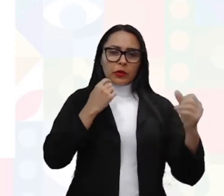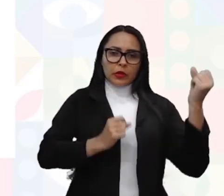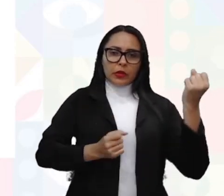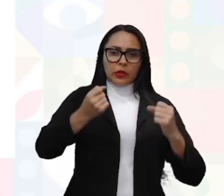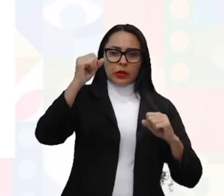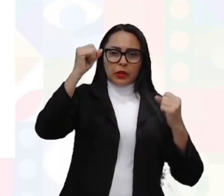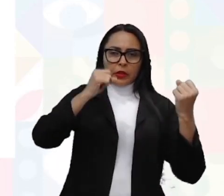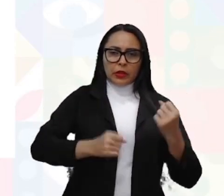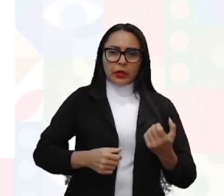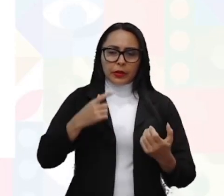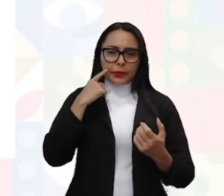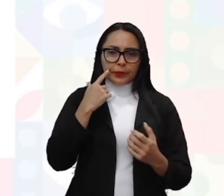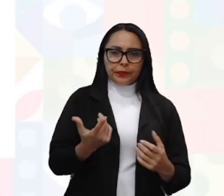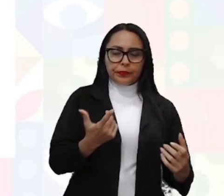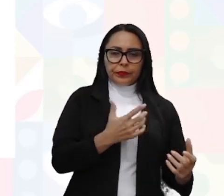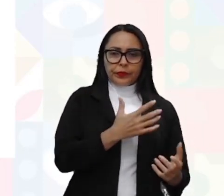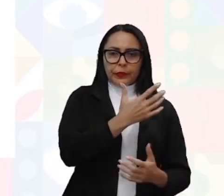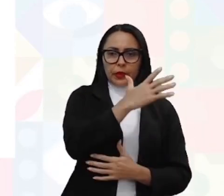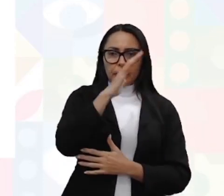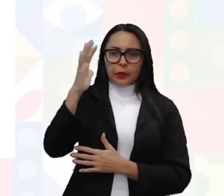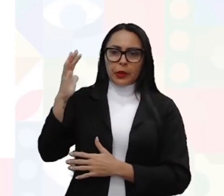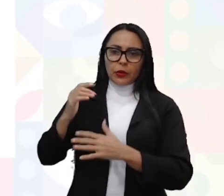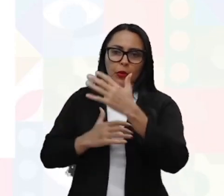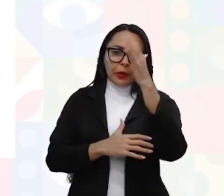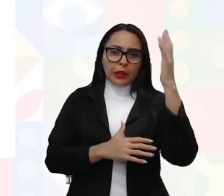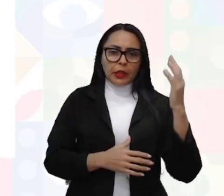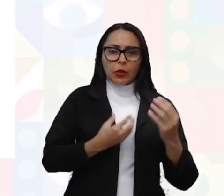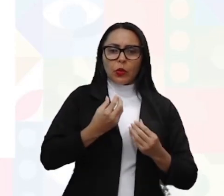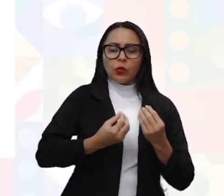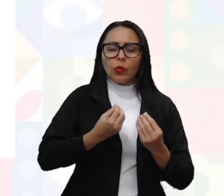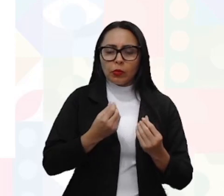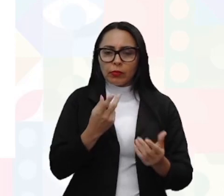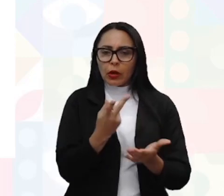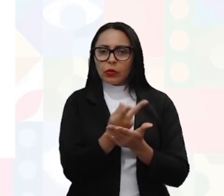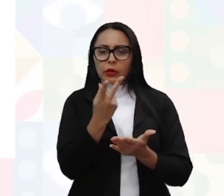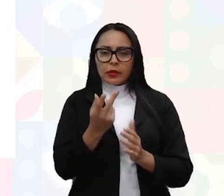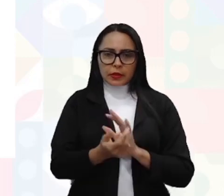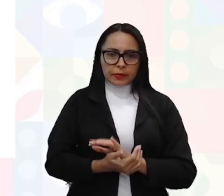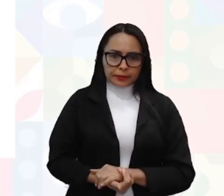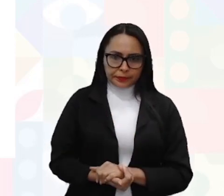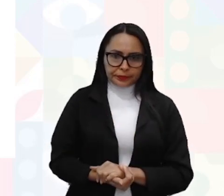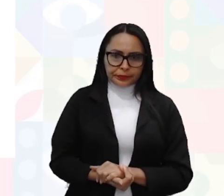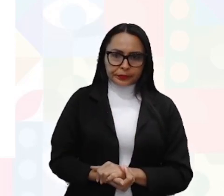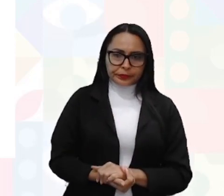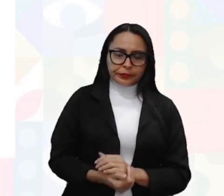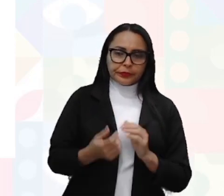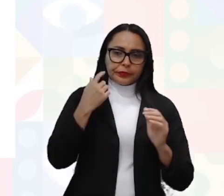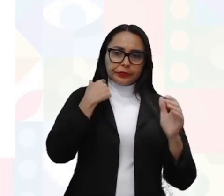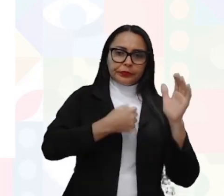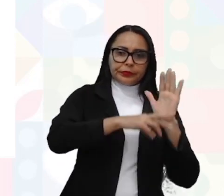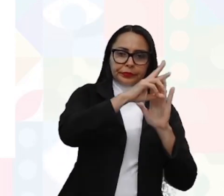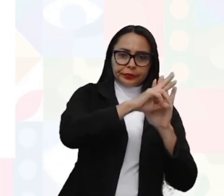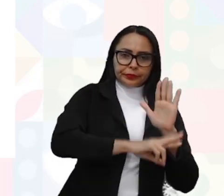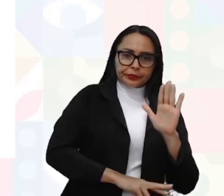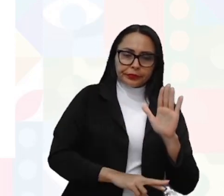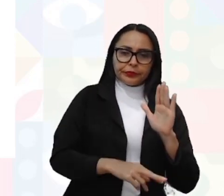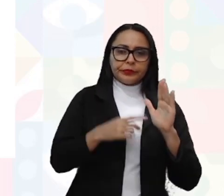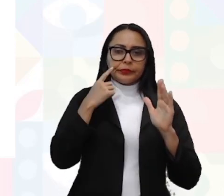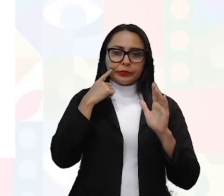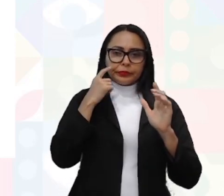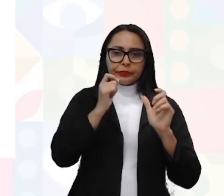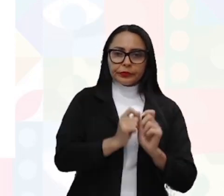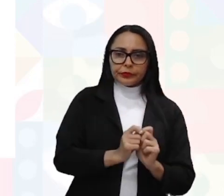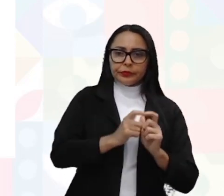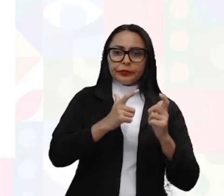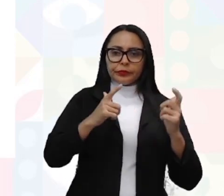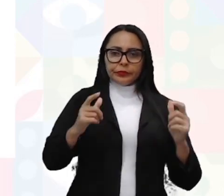e como eles deterioravam o meio ambiente. O relatório Os Limites do Crescimento, que foi